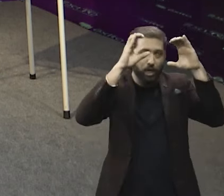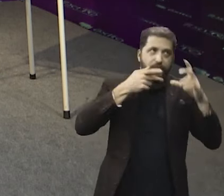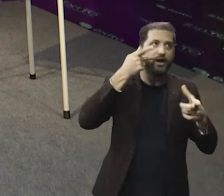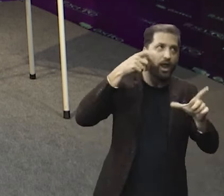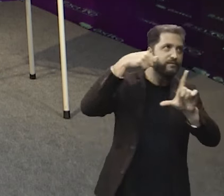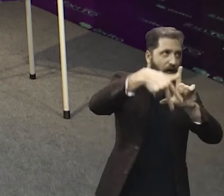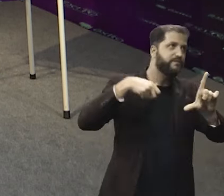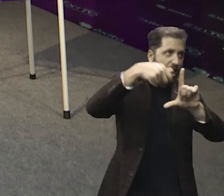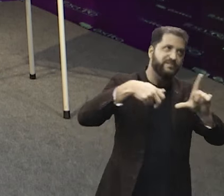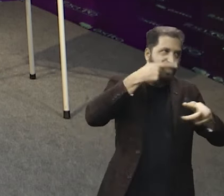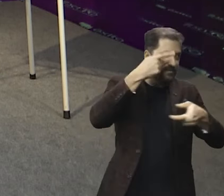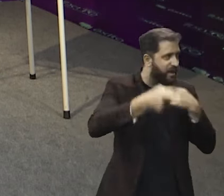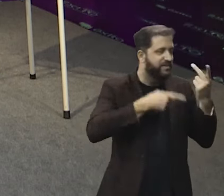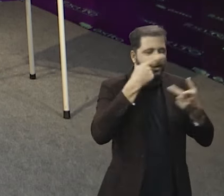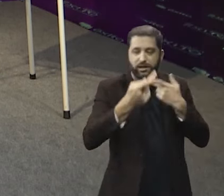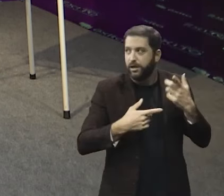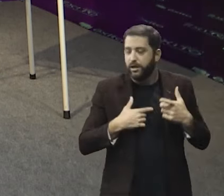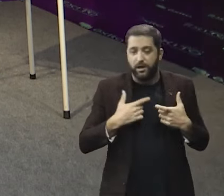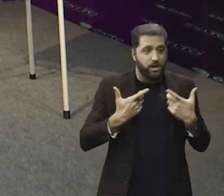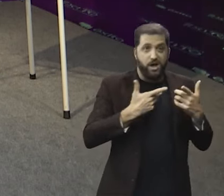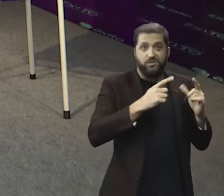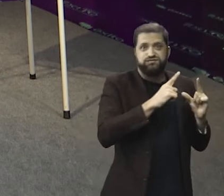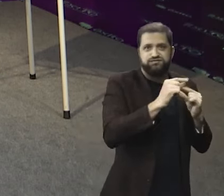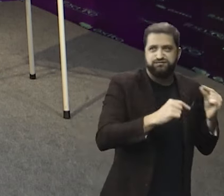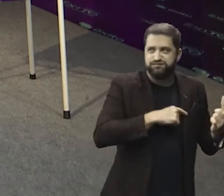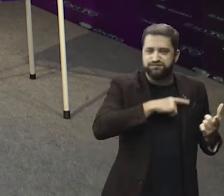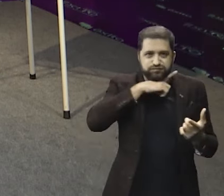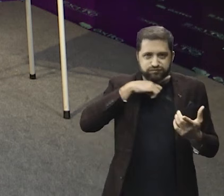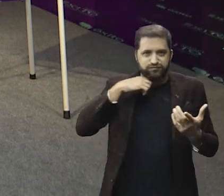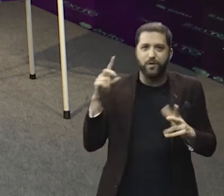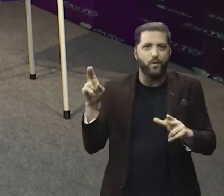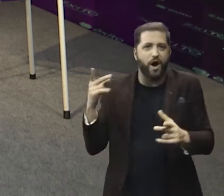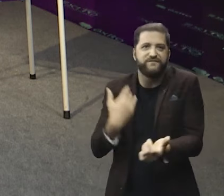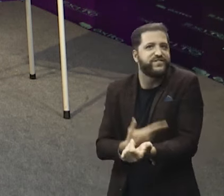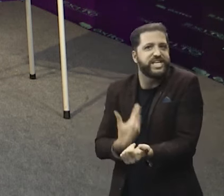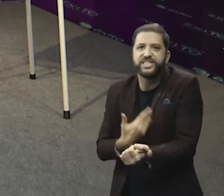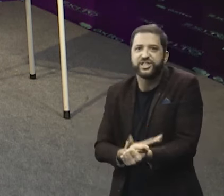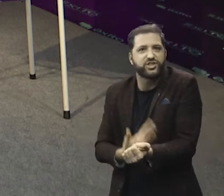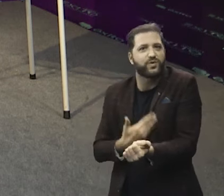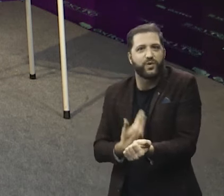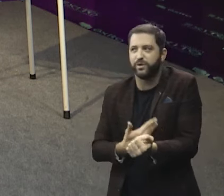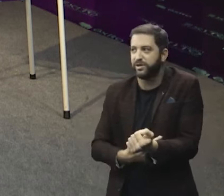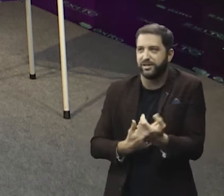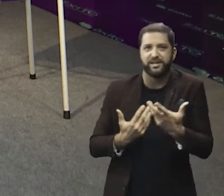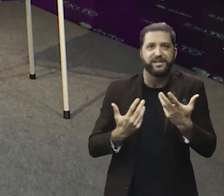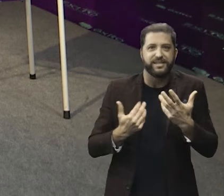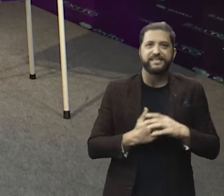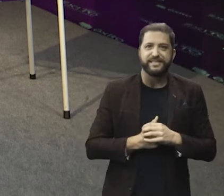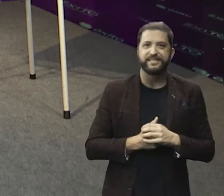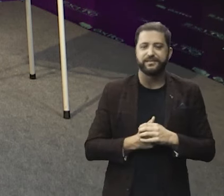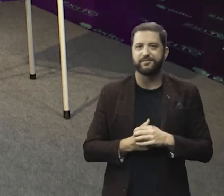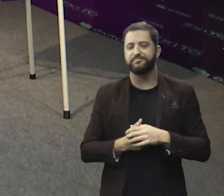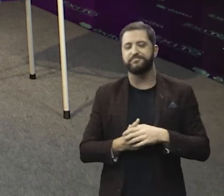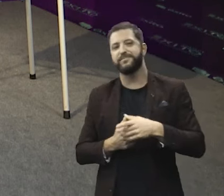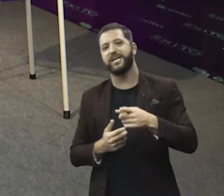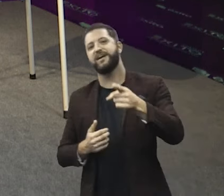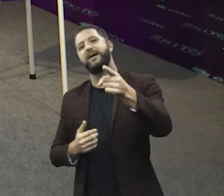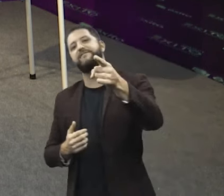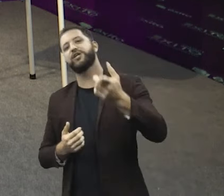metaverso é agora como se fosse o vício dele então Olhe você agora a